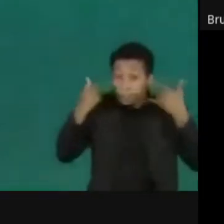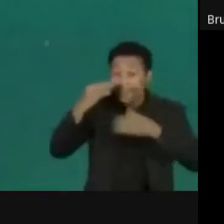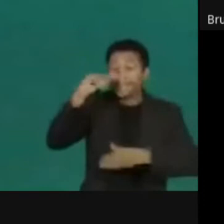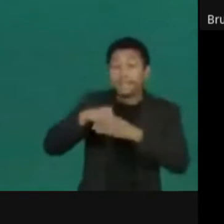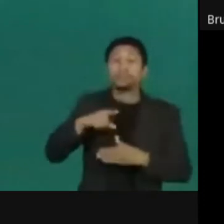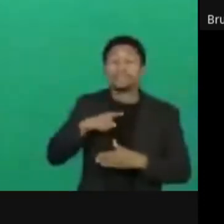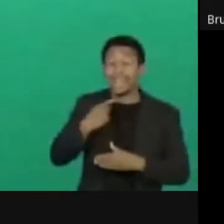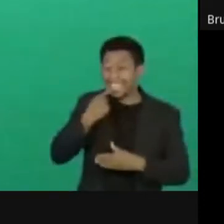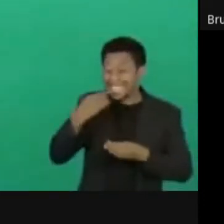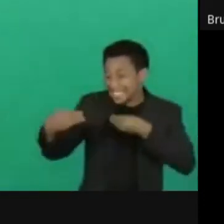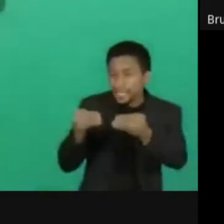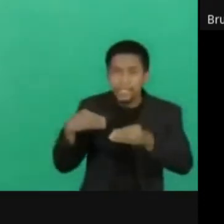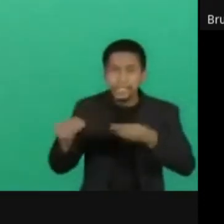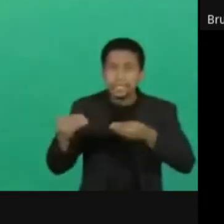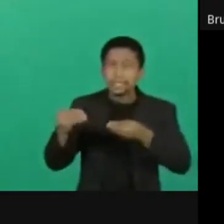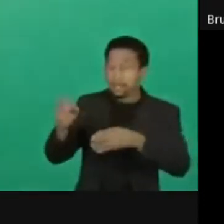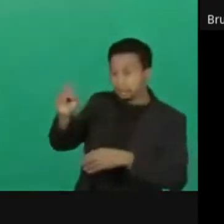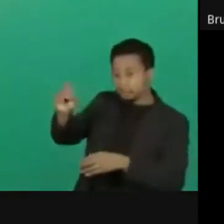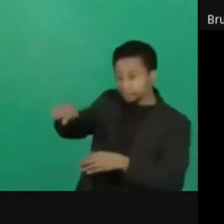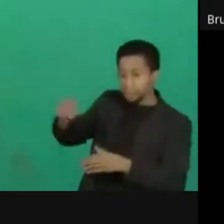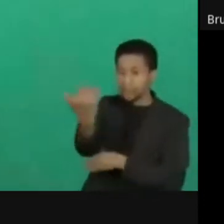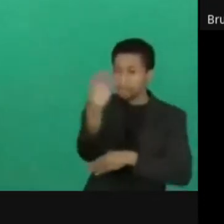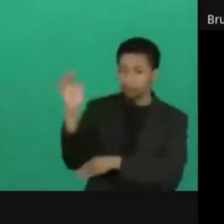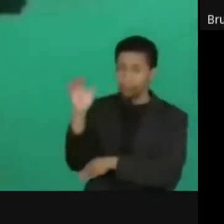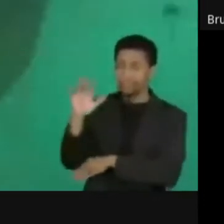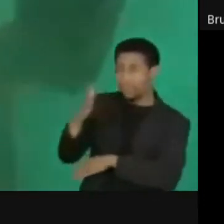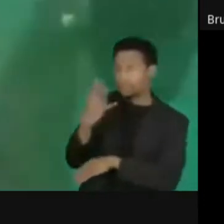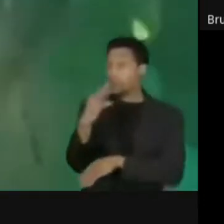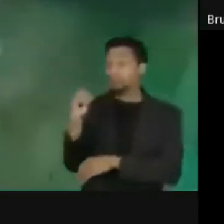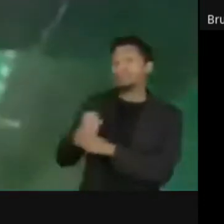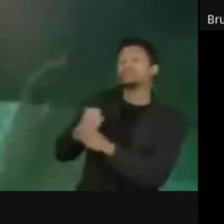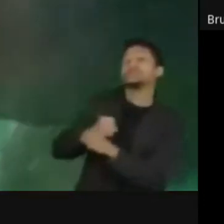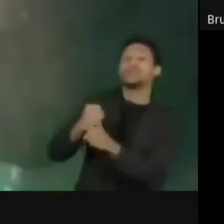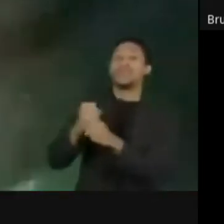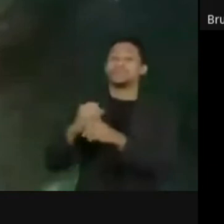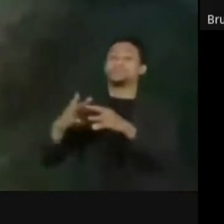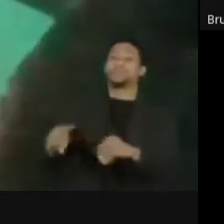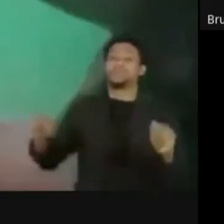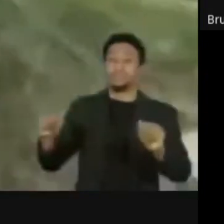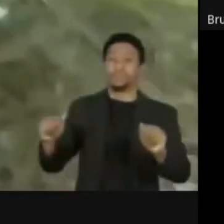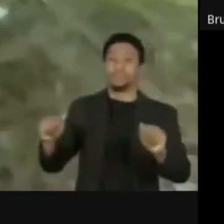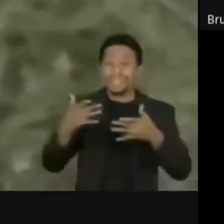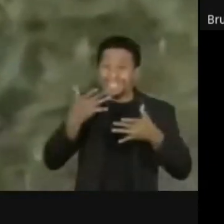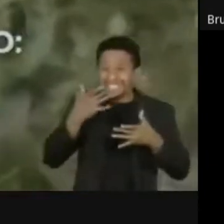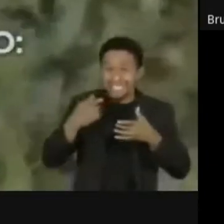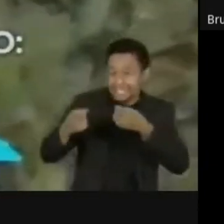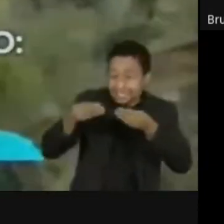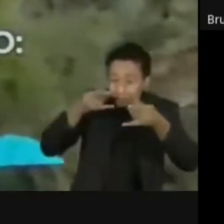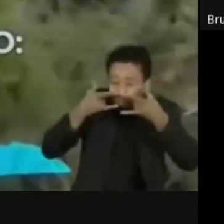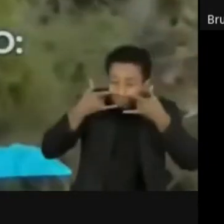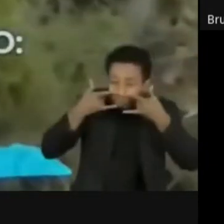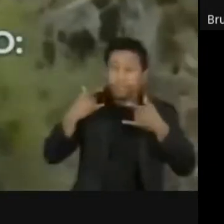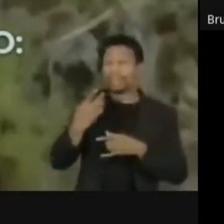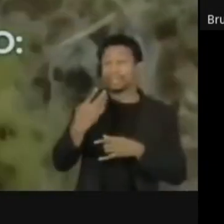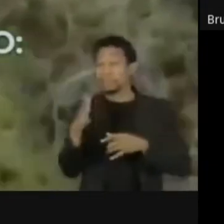demorar até 400 anos para se decompor na natureza. As de tecido sintético não ficam muito atrás, são necessários entre 100 e